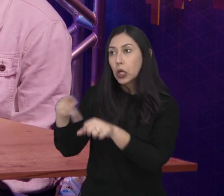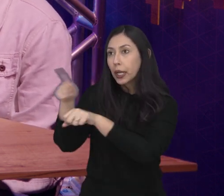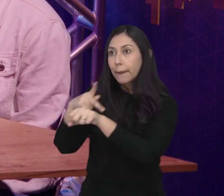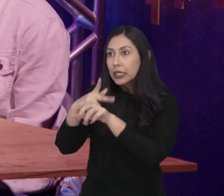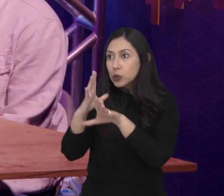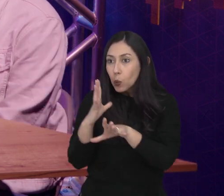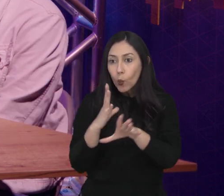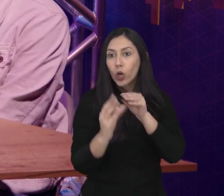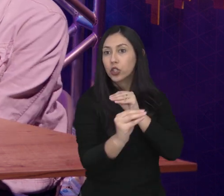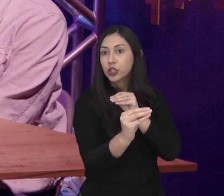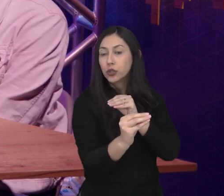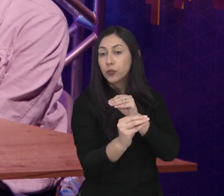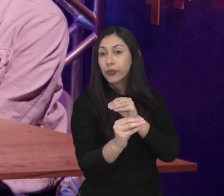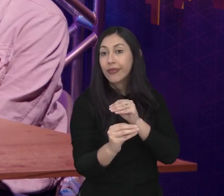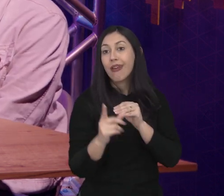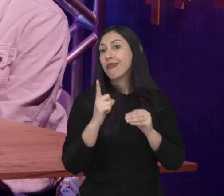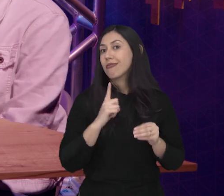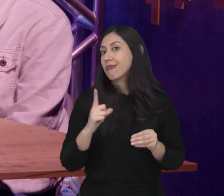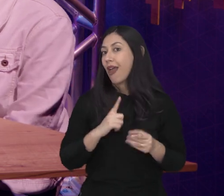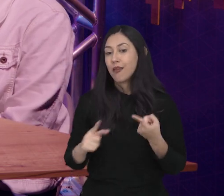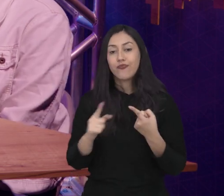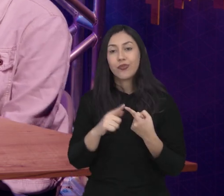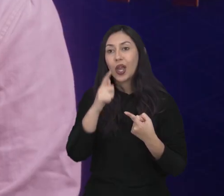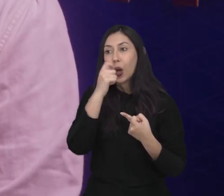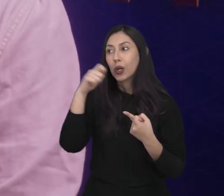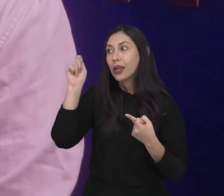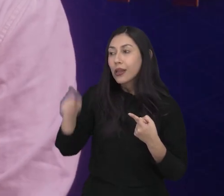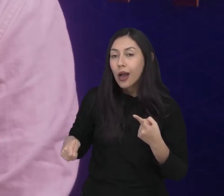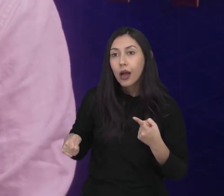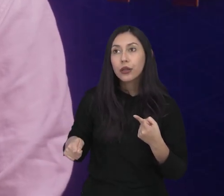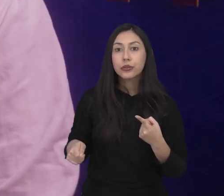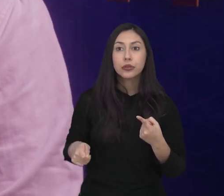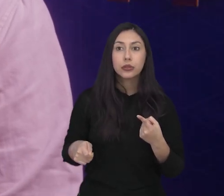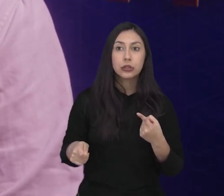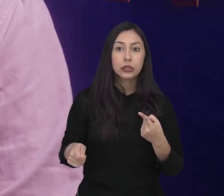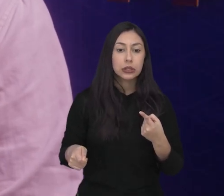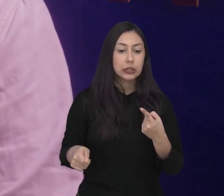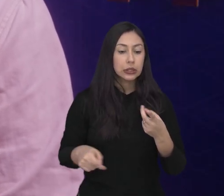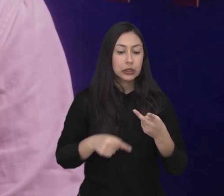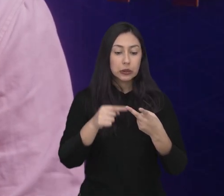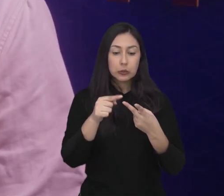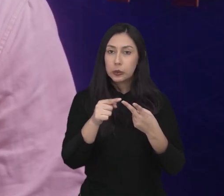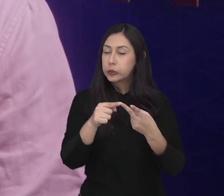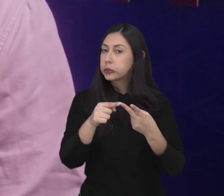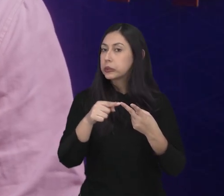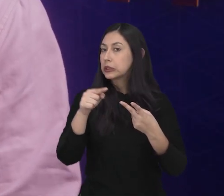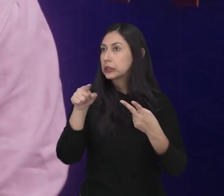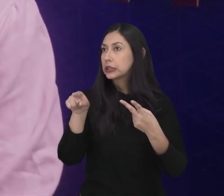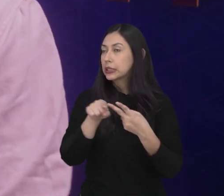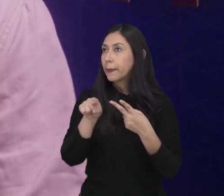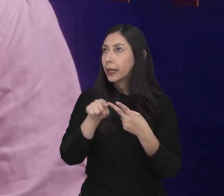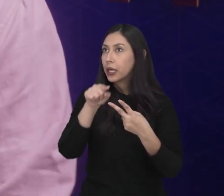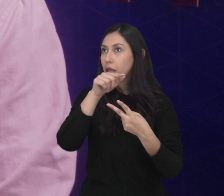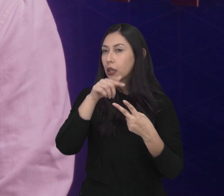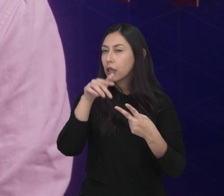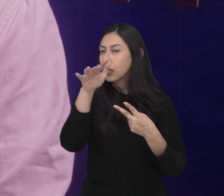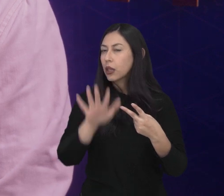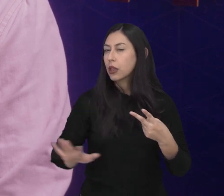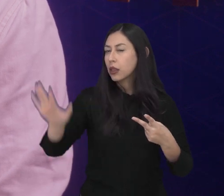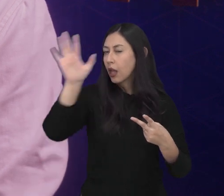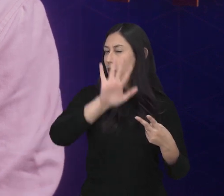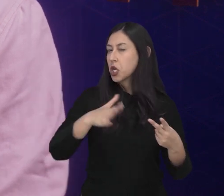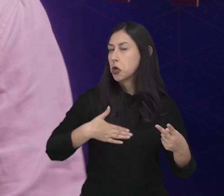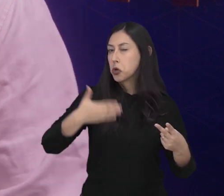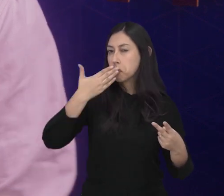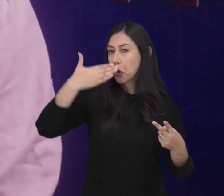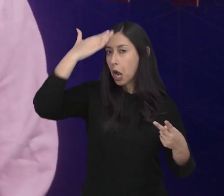gente já fez sobre refugiados ucranianos por conta da guerra, enfim, e de outras pessoas ali